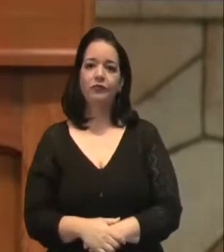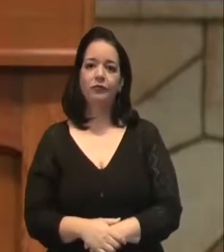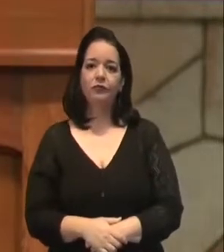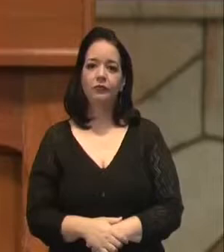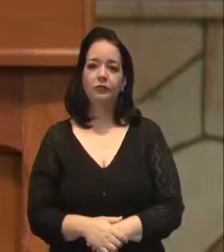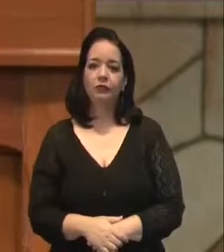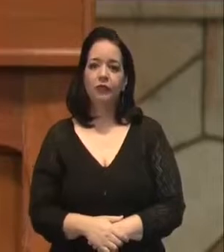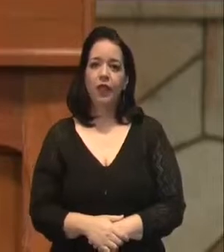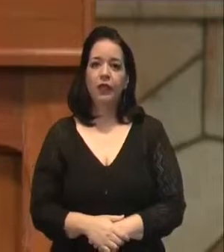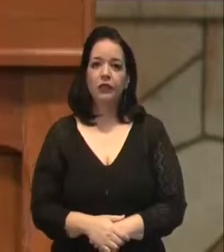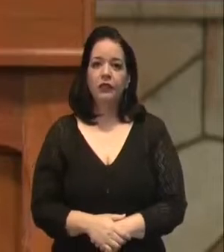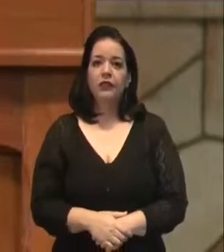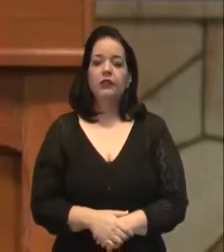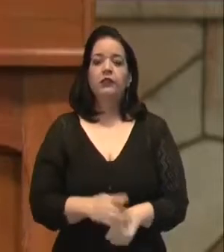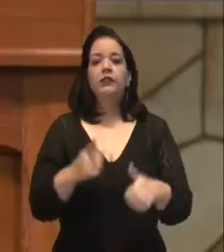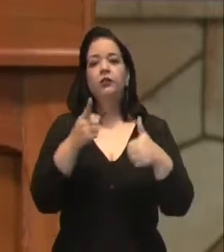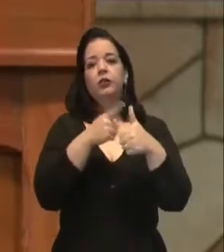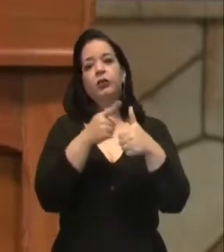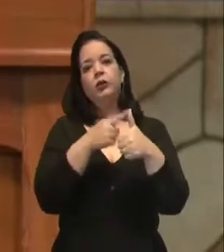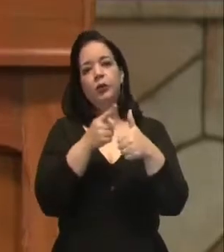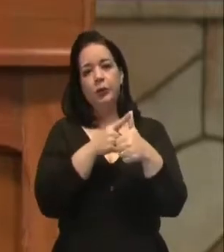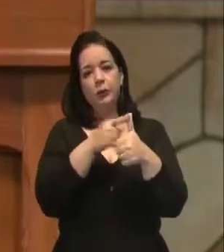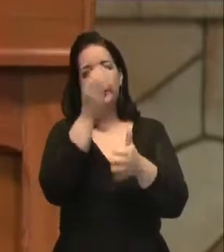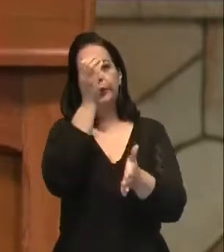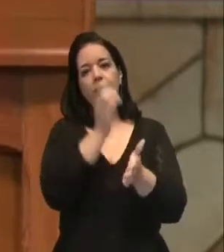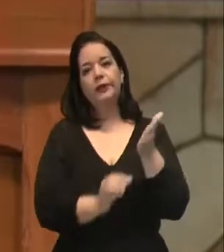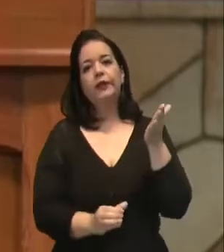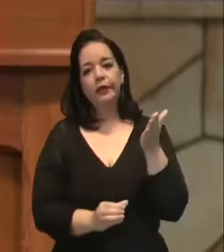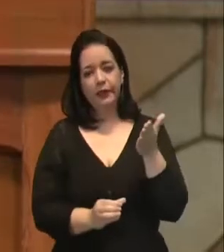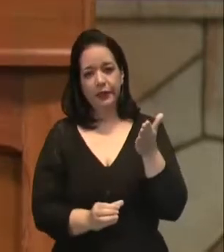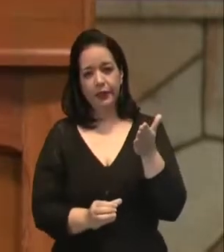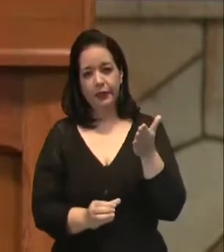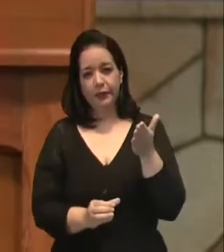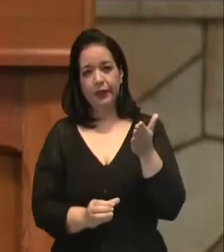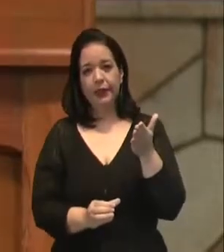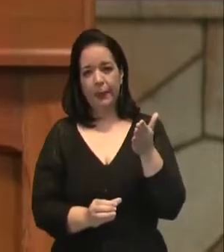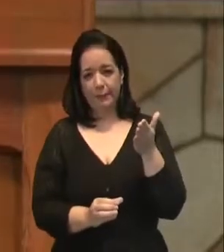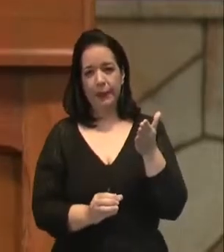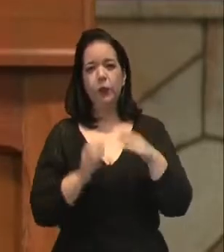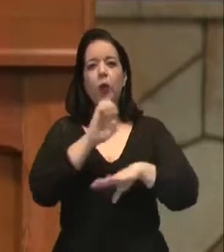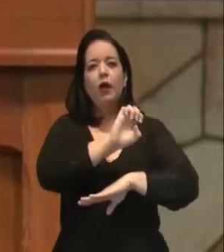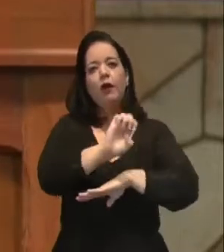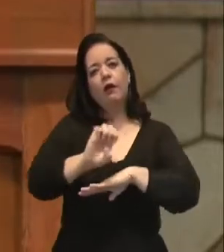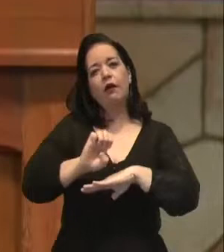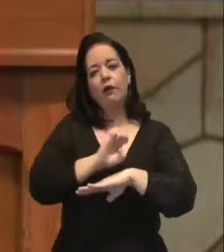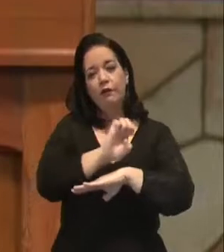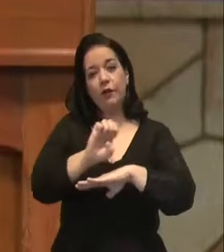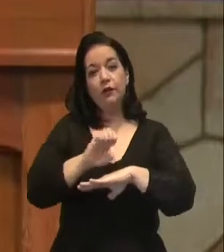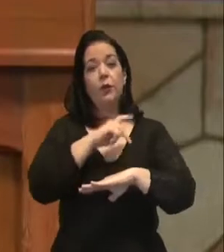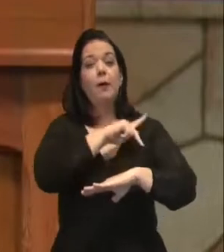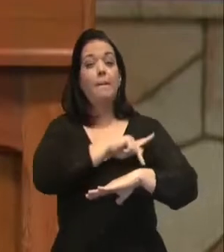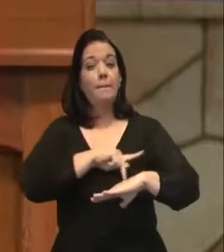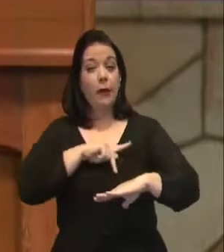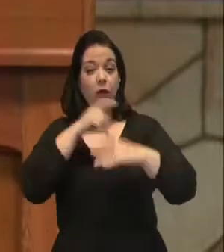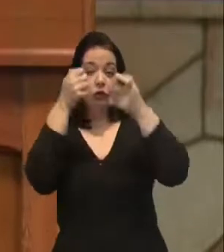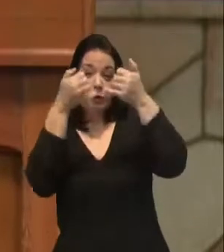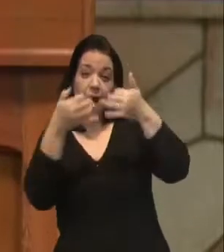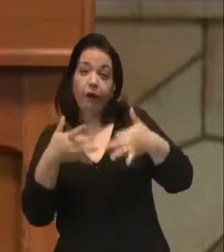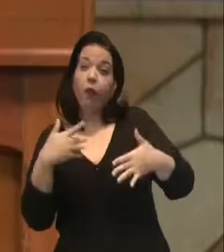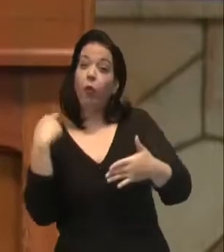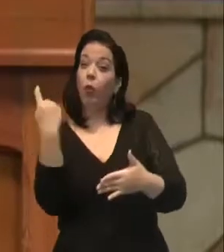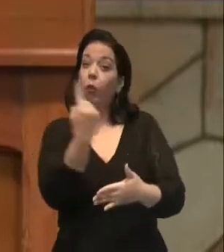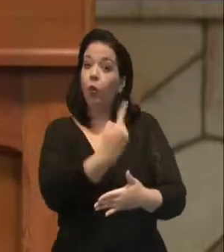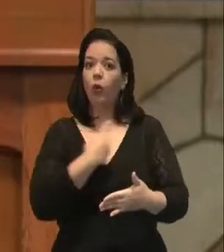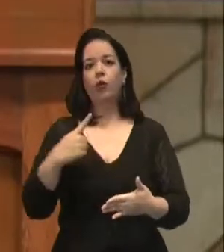que logo no primeiro capítulo Paulo nos fala dessa nova realidade em Jesus, em